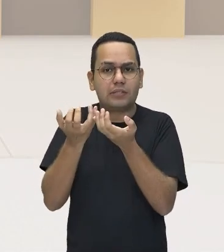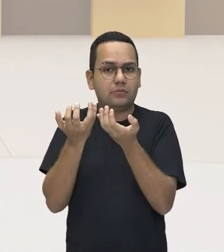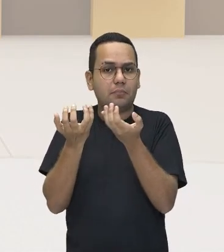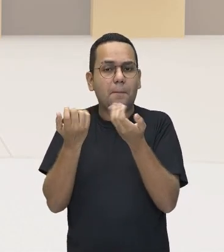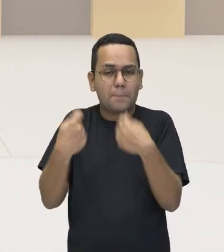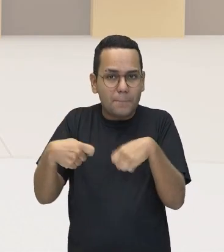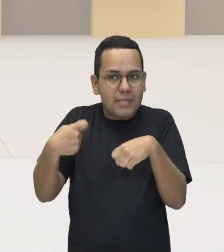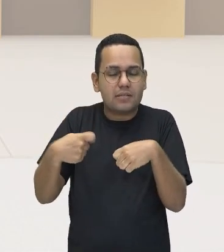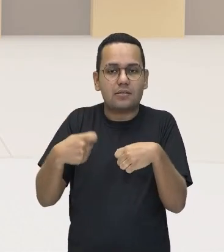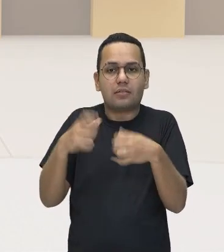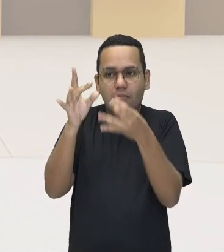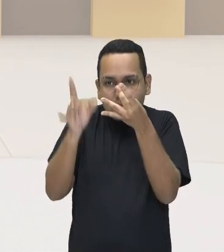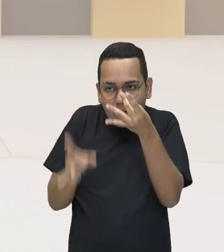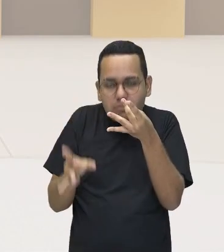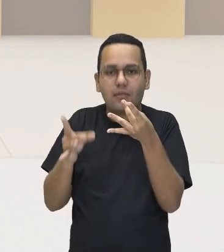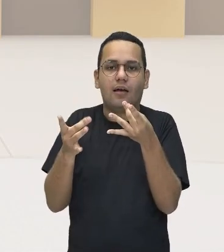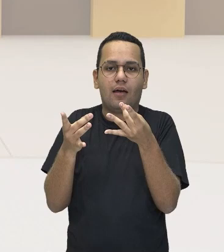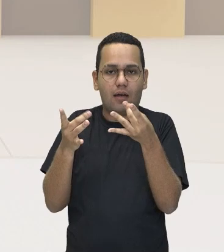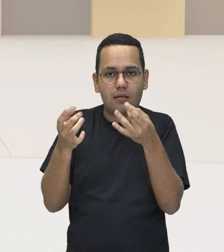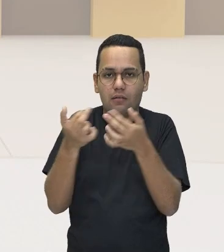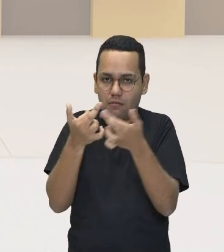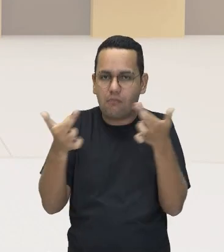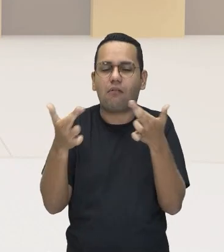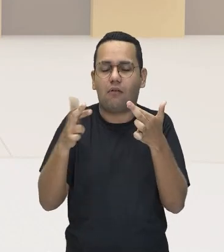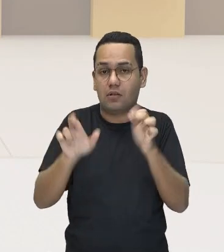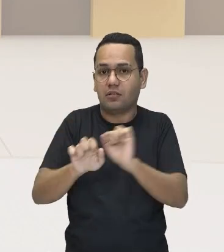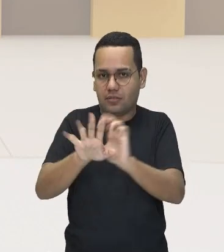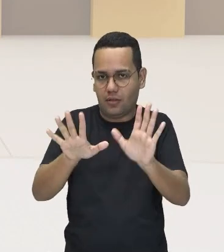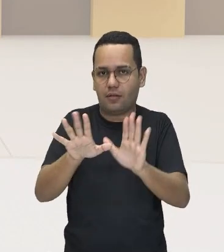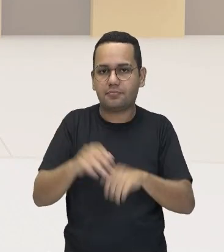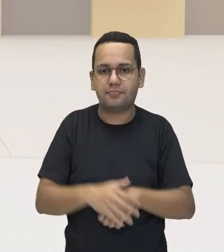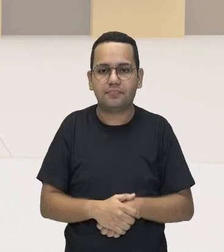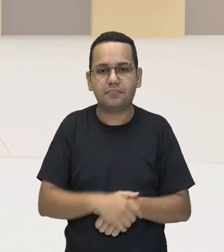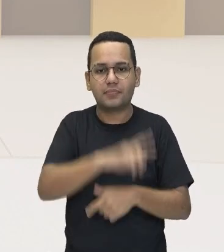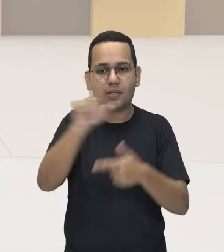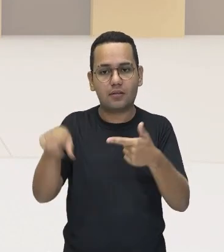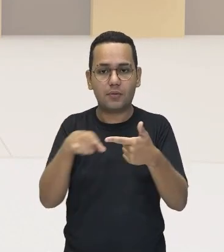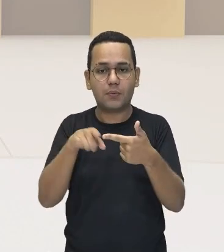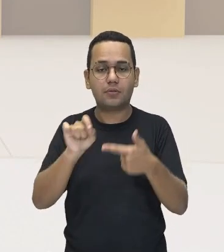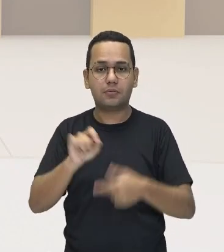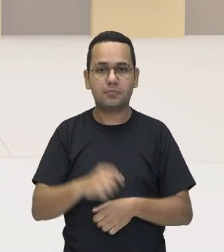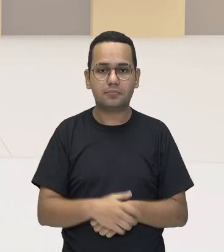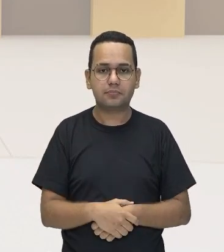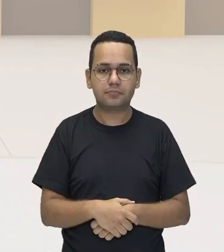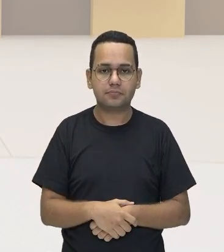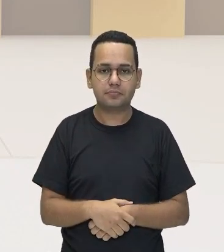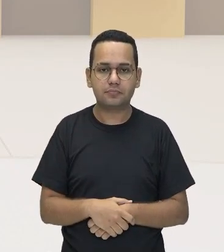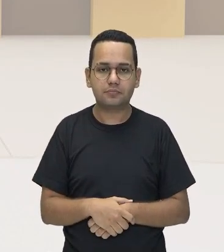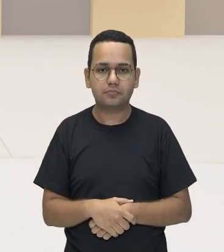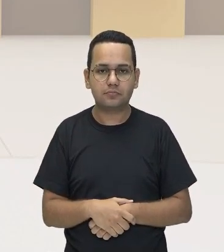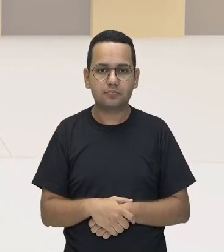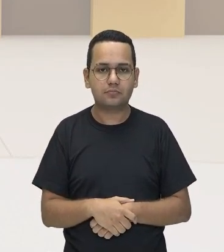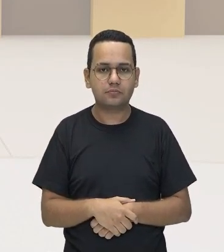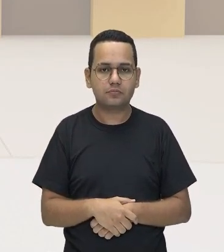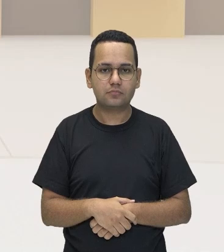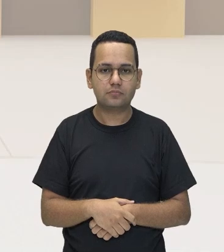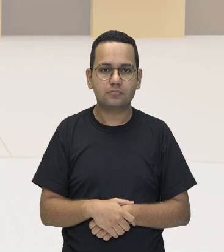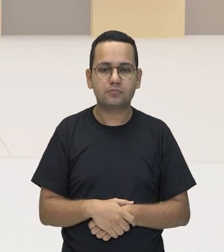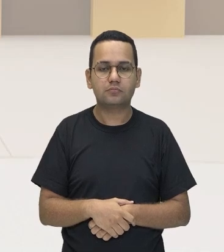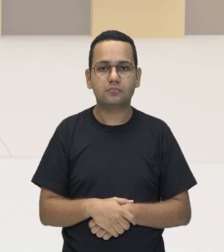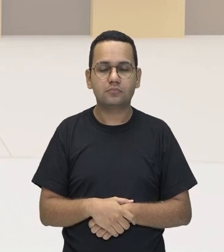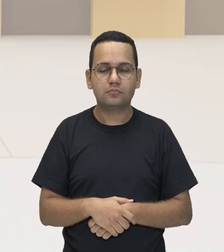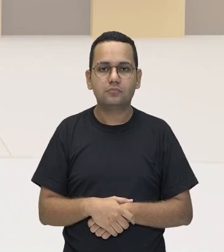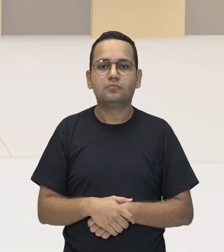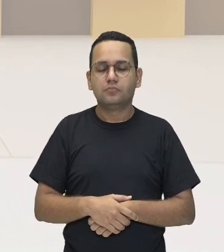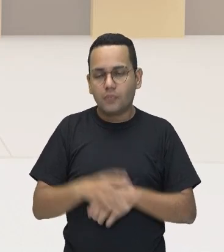a participação e consulta. Os stakeholders, eles precisam saber quais são as suas ações, o que você